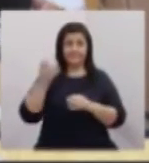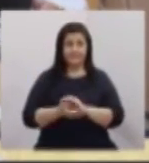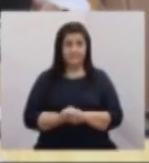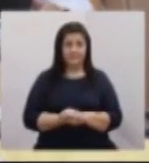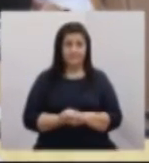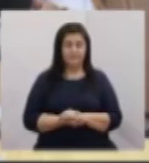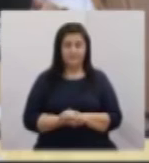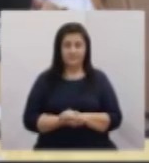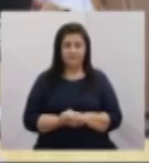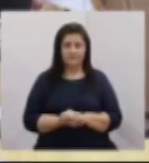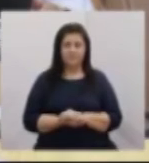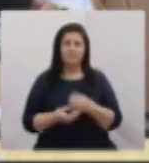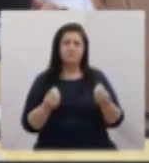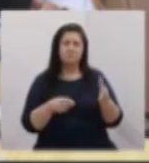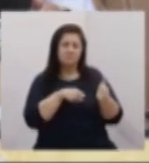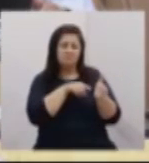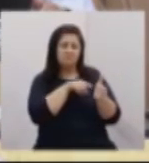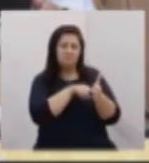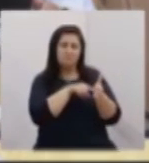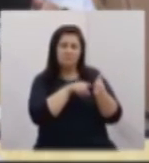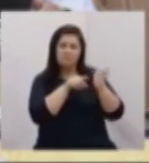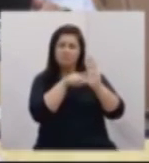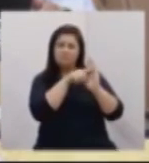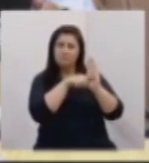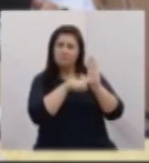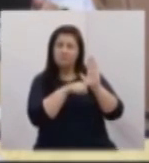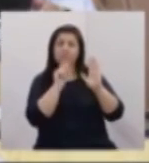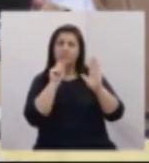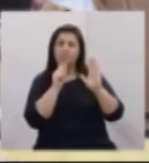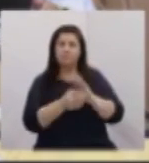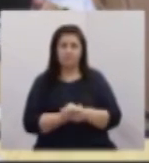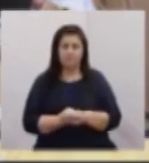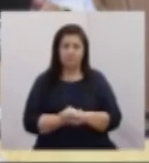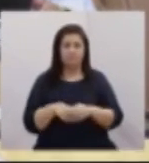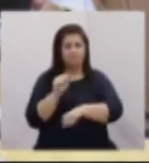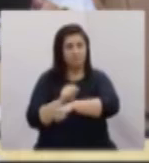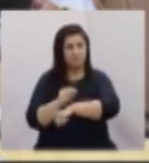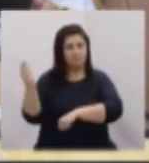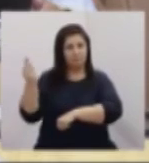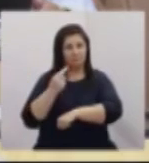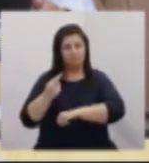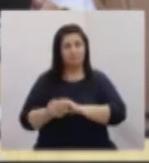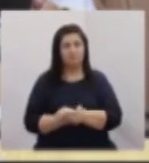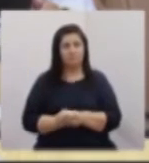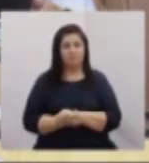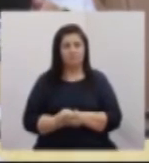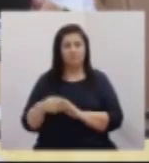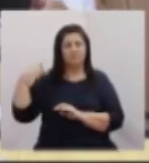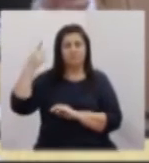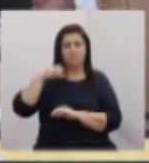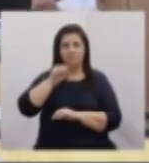Quais critérios serão utilizados para a vacinação dos animais? O aguardo de manifestação, autoria